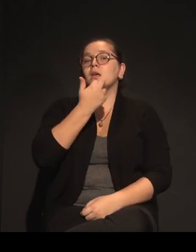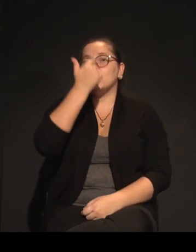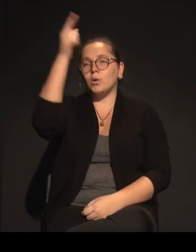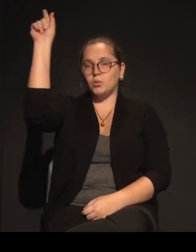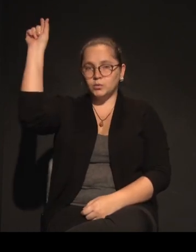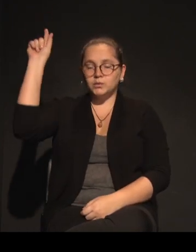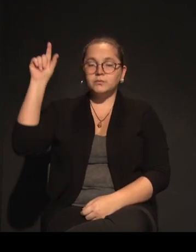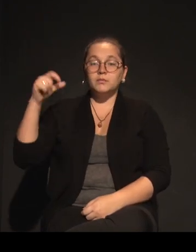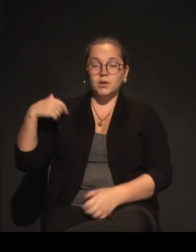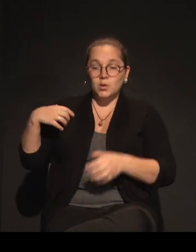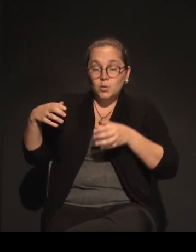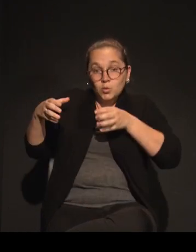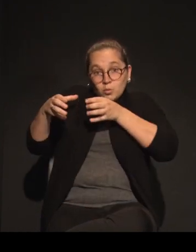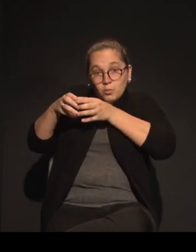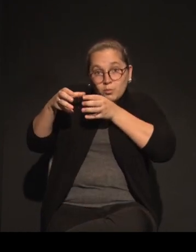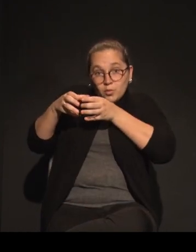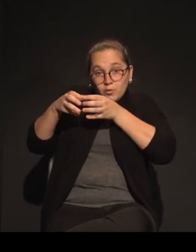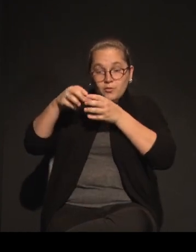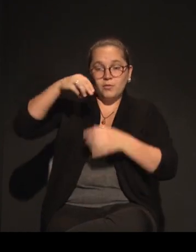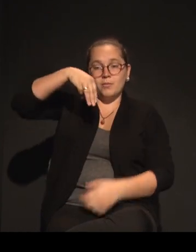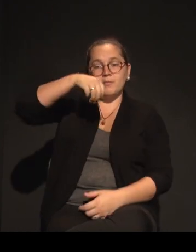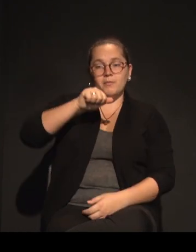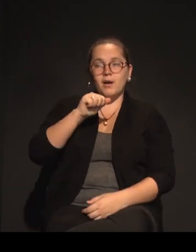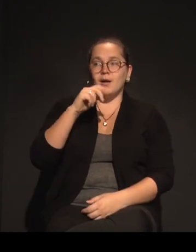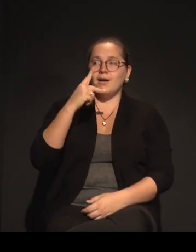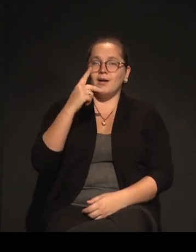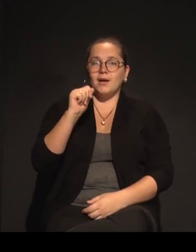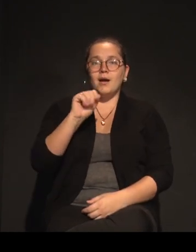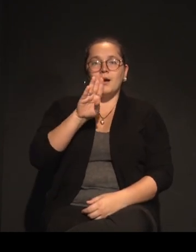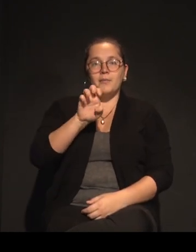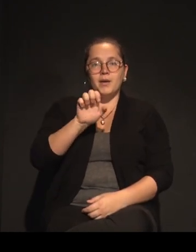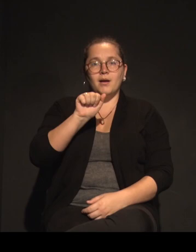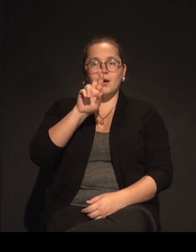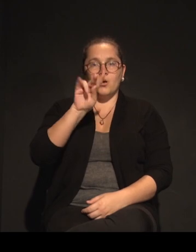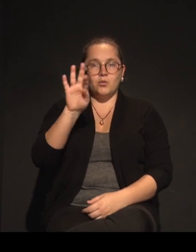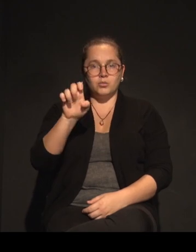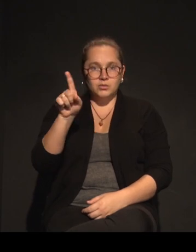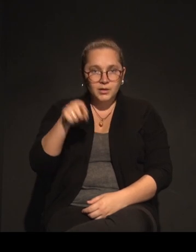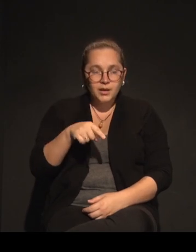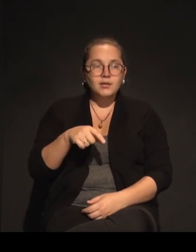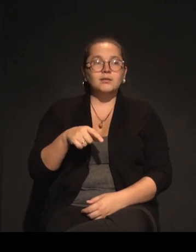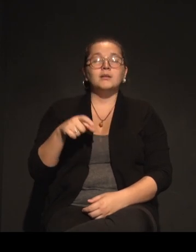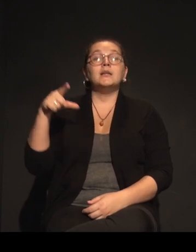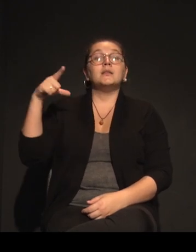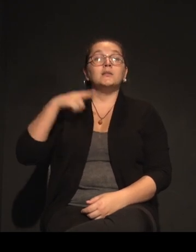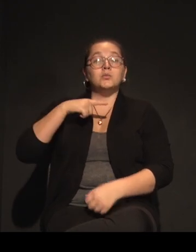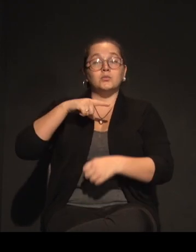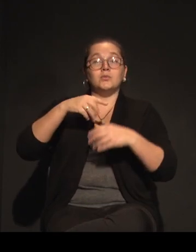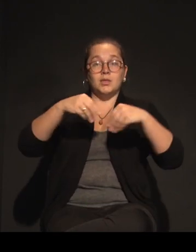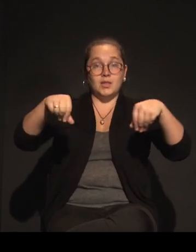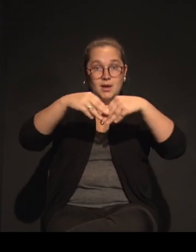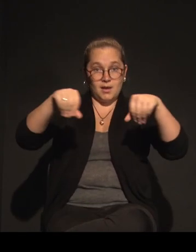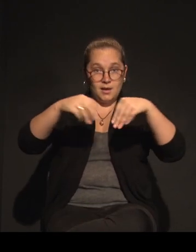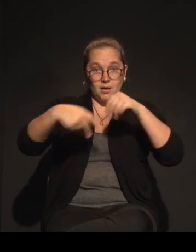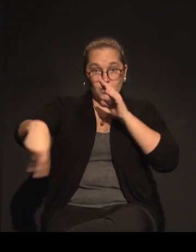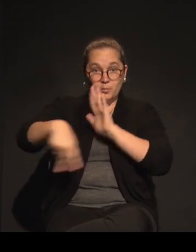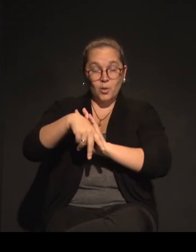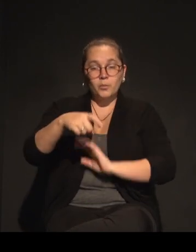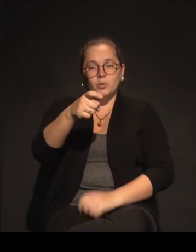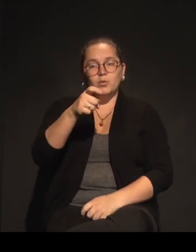a pouca a pt é da terra natal xingu